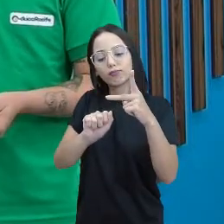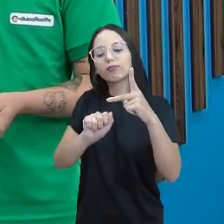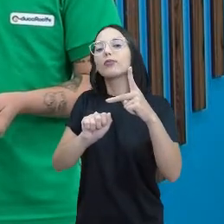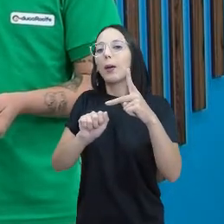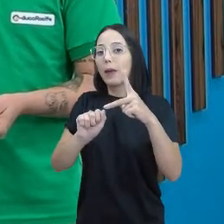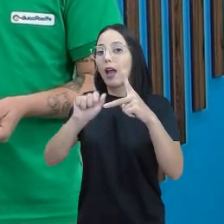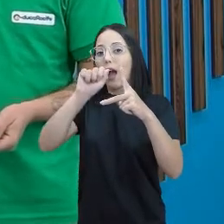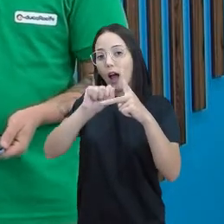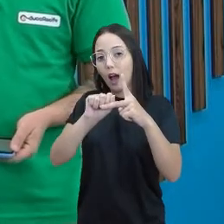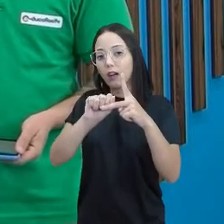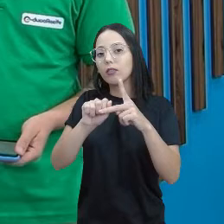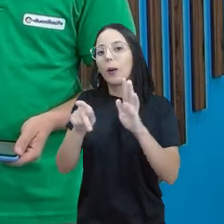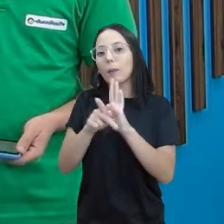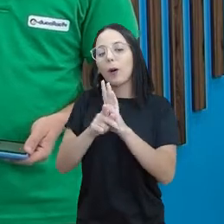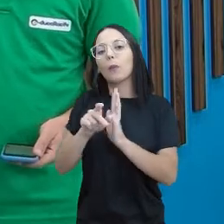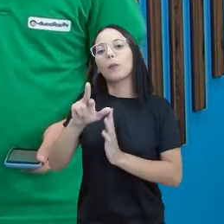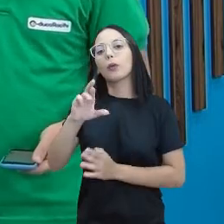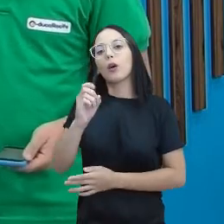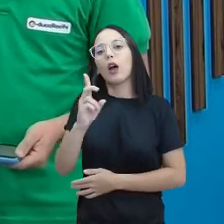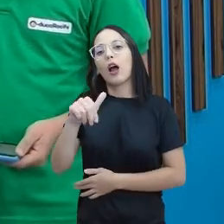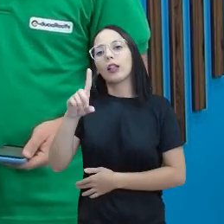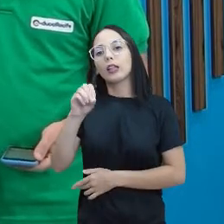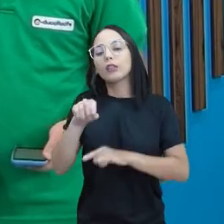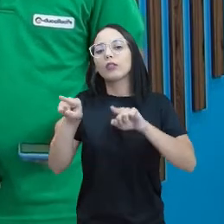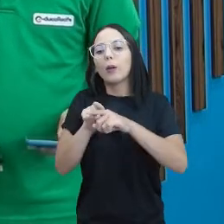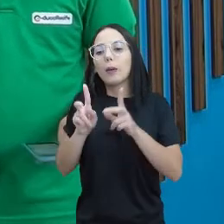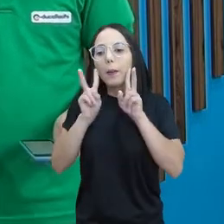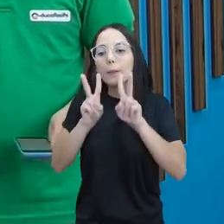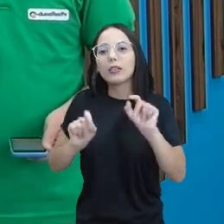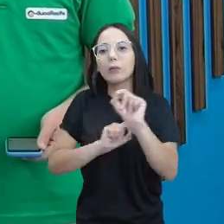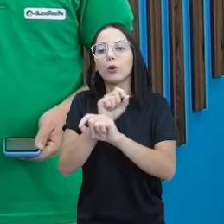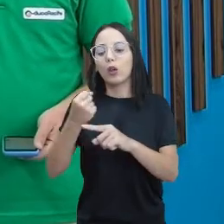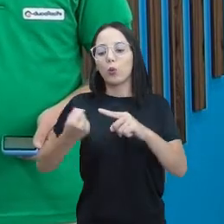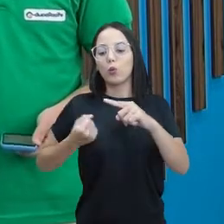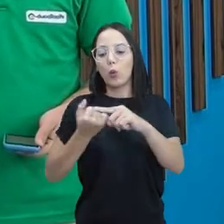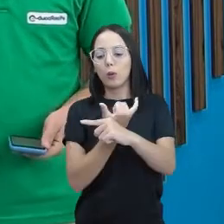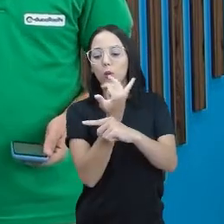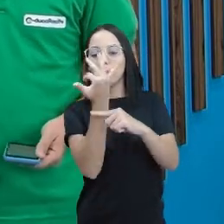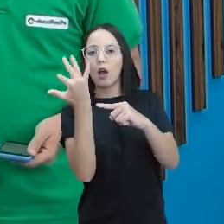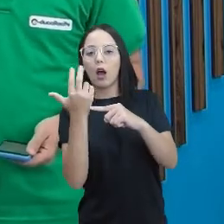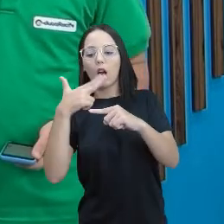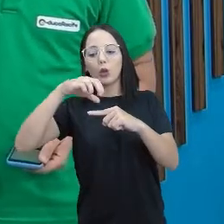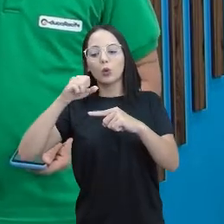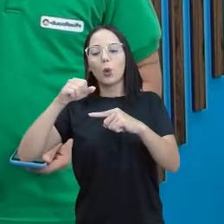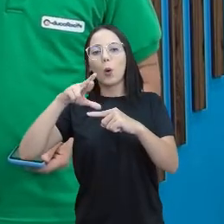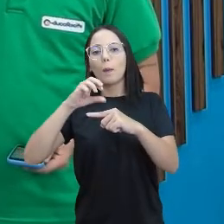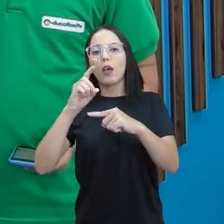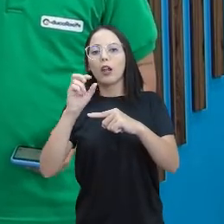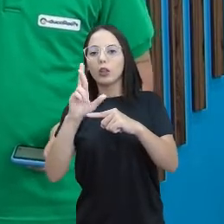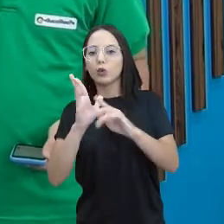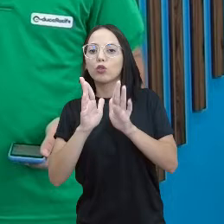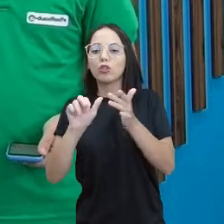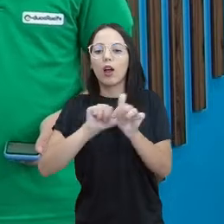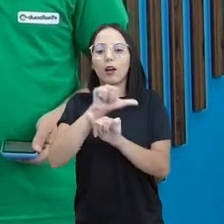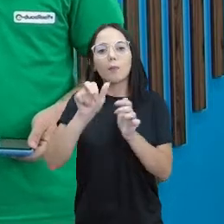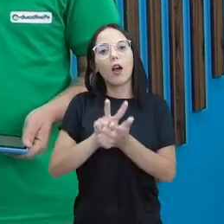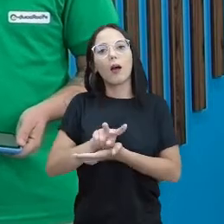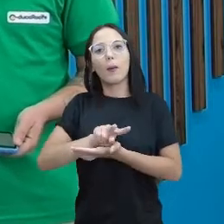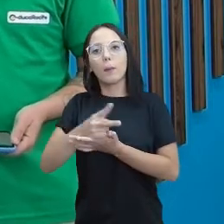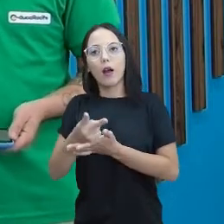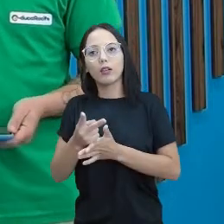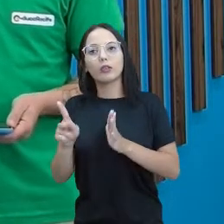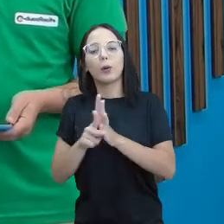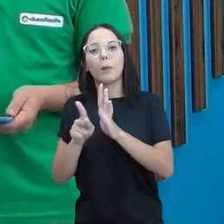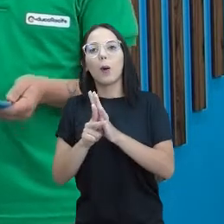radicando, e você vai observar que o numerador do expoente racional, ele vai se tornar a potência